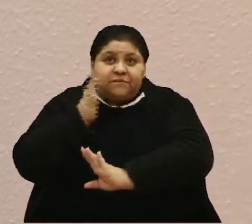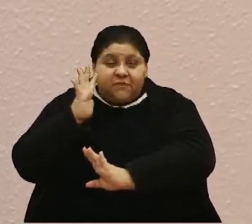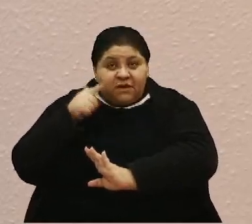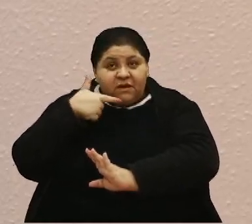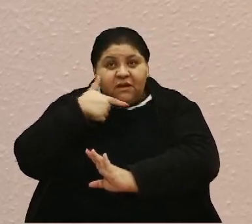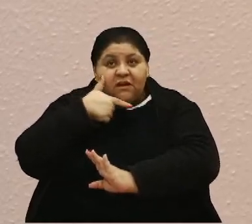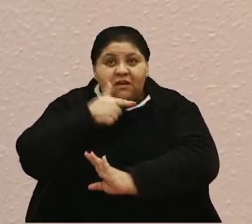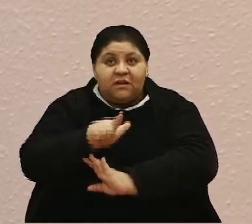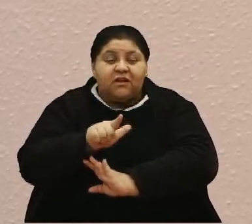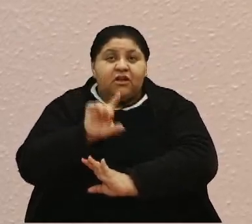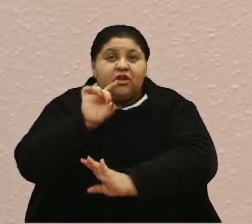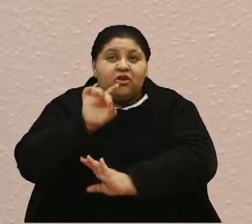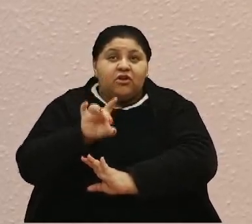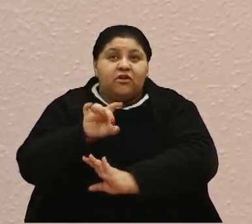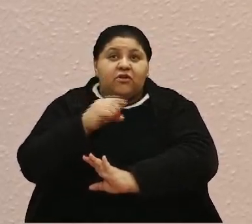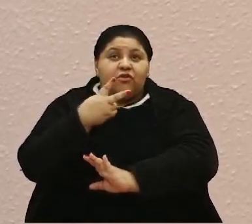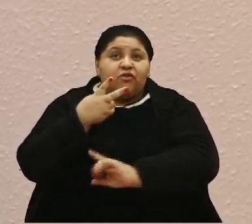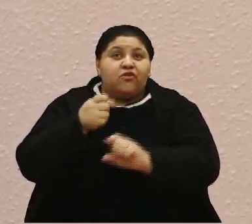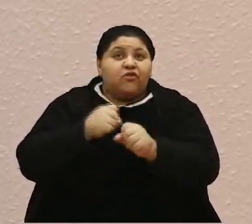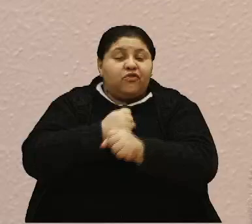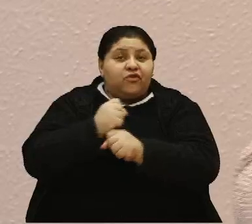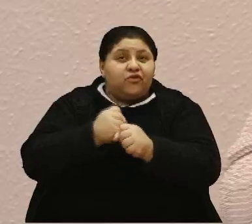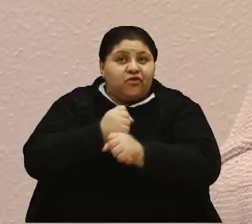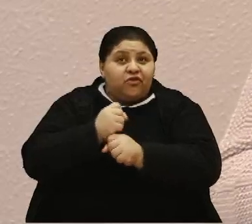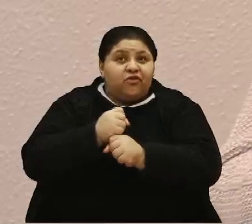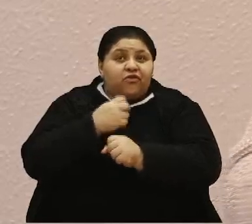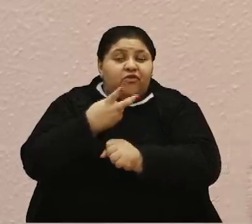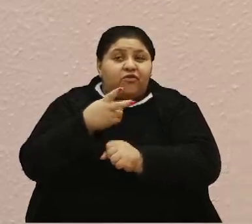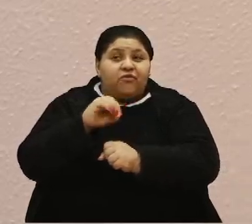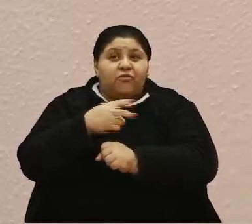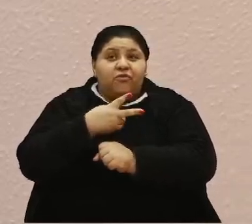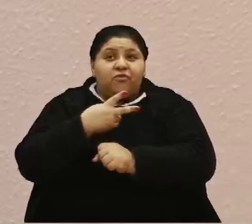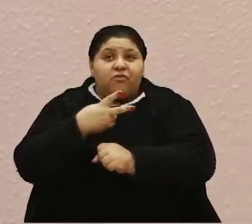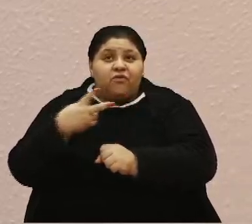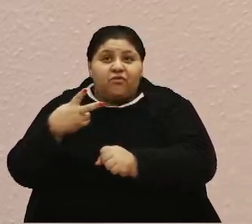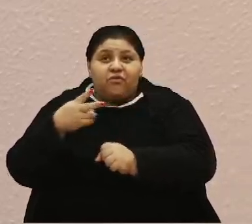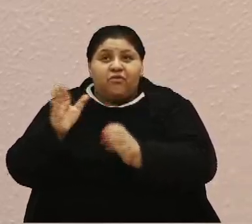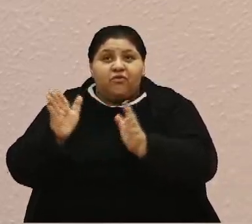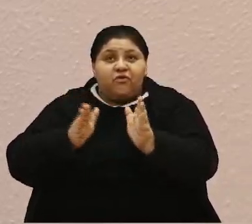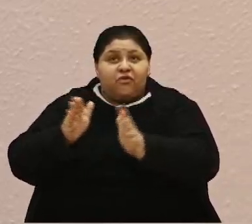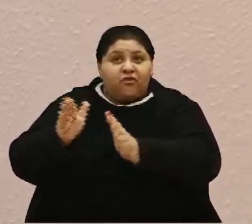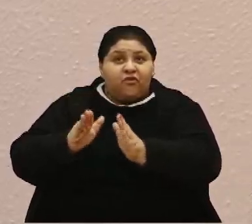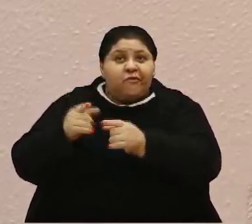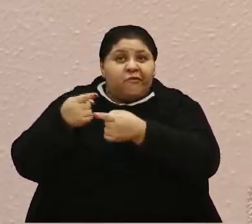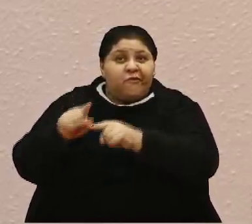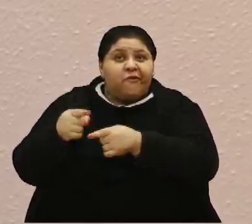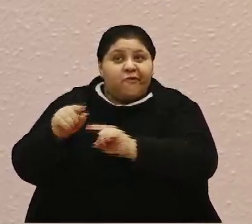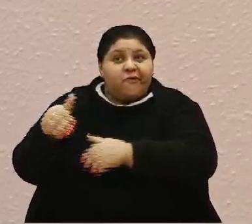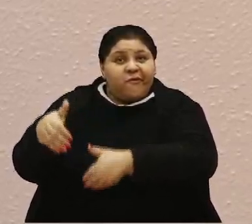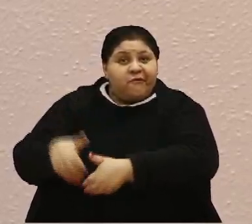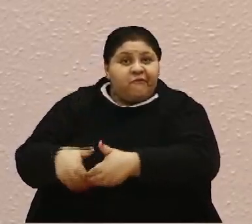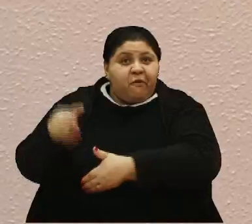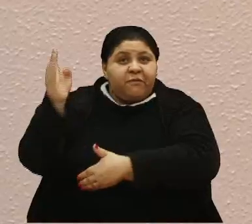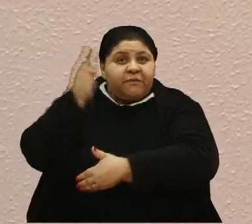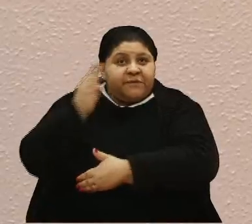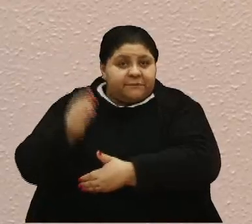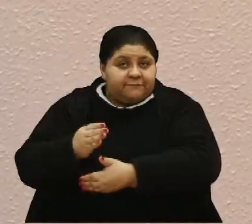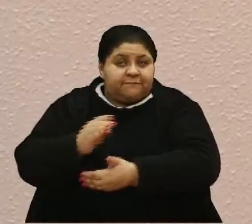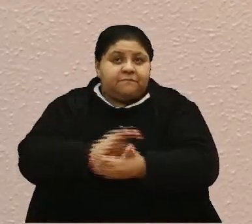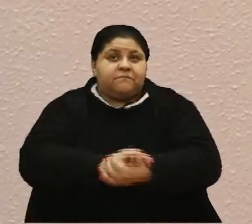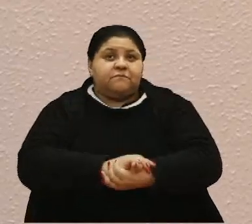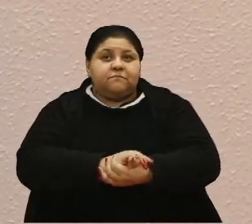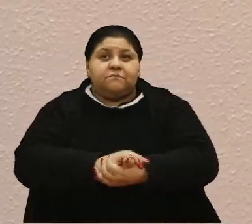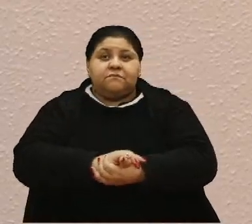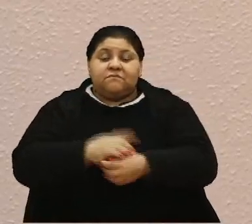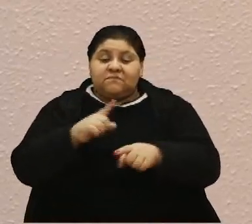foi alcançada em apenas 2 anos, tendo em vista que 2022 foi um período considerado crítico para a fome no Brasil. Sair